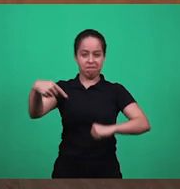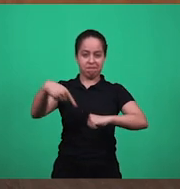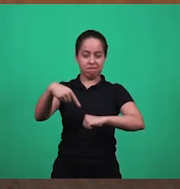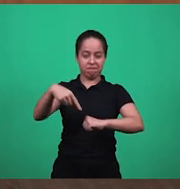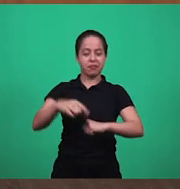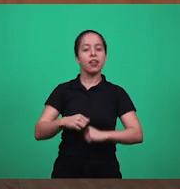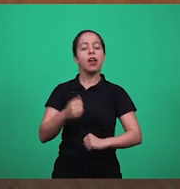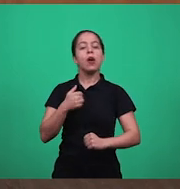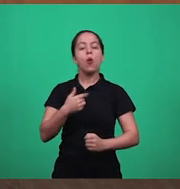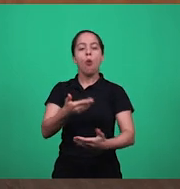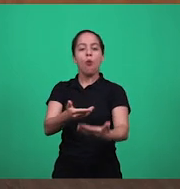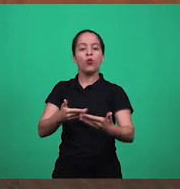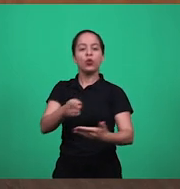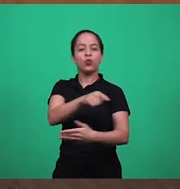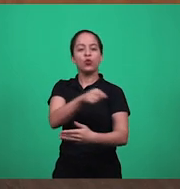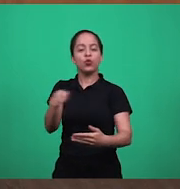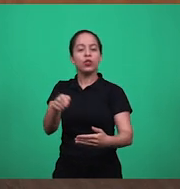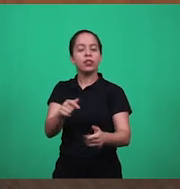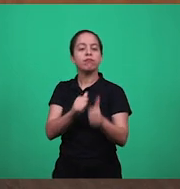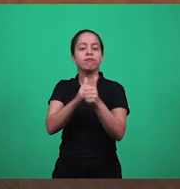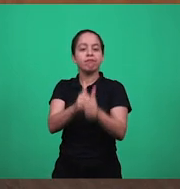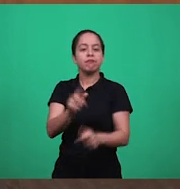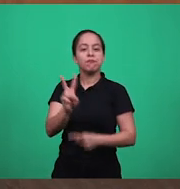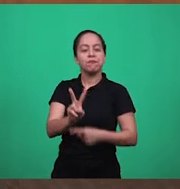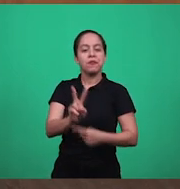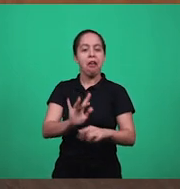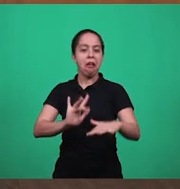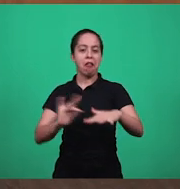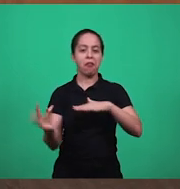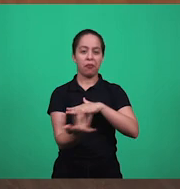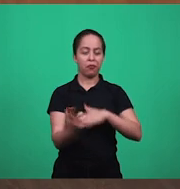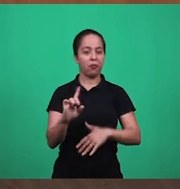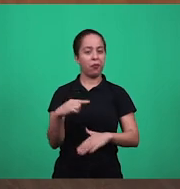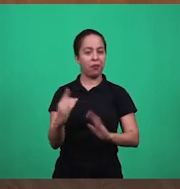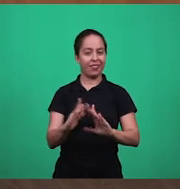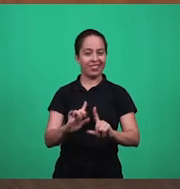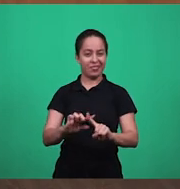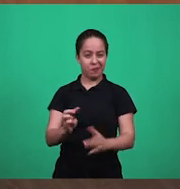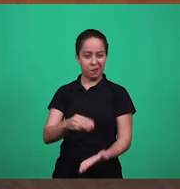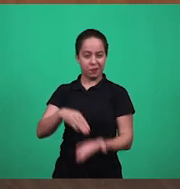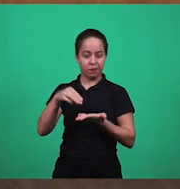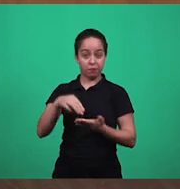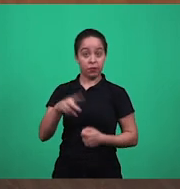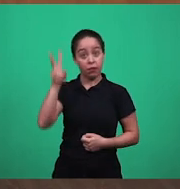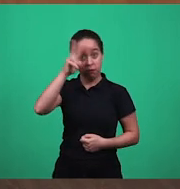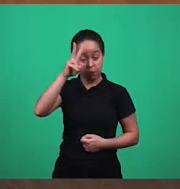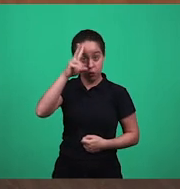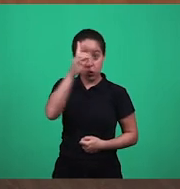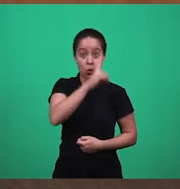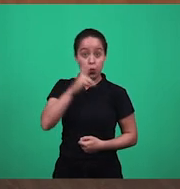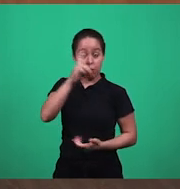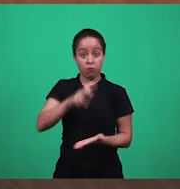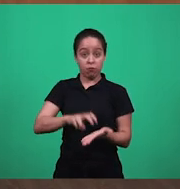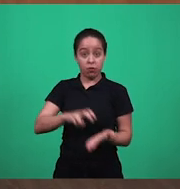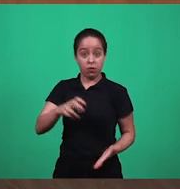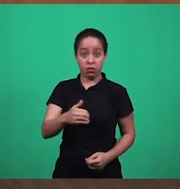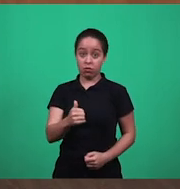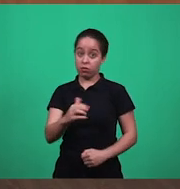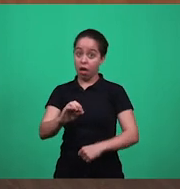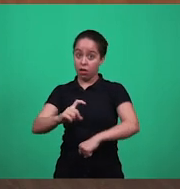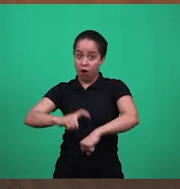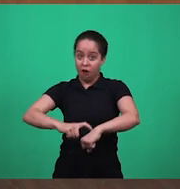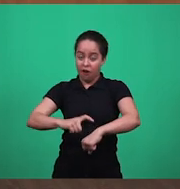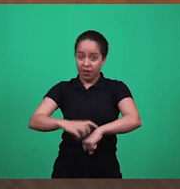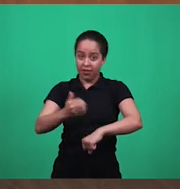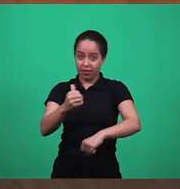a todos a nos acompanharem também pelas redes sociais. E não esqueça, neste domingo, às 10 horas da manhã, pelo